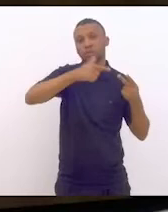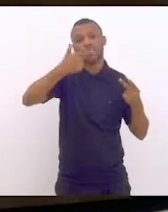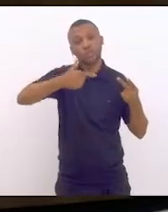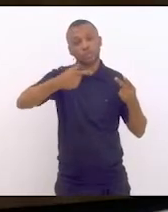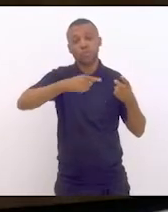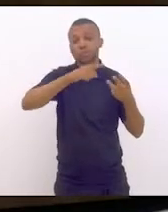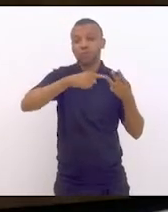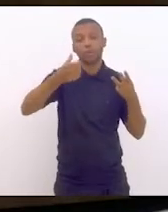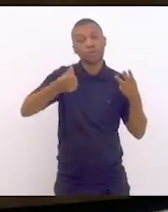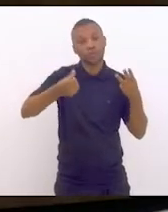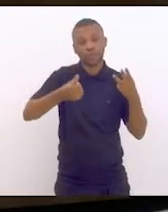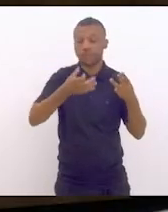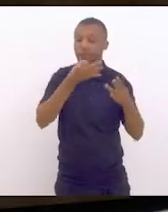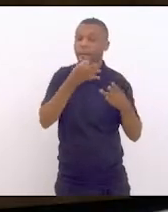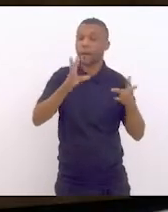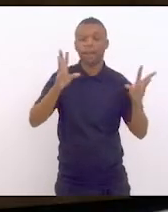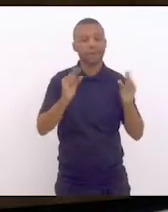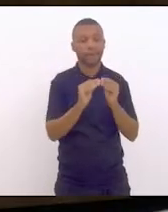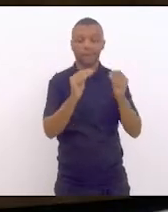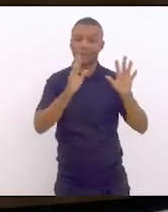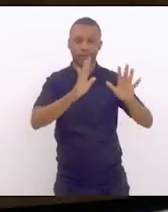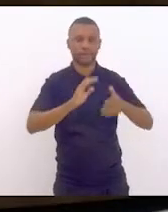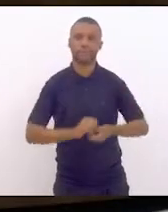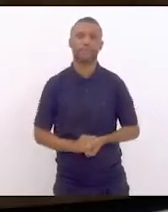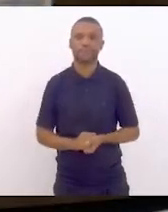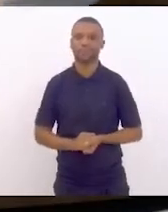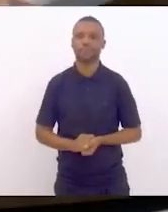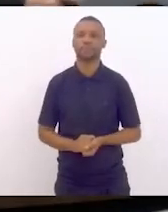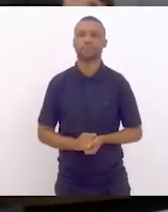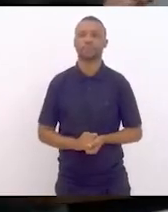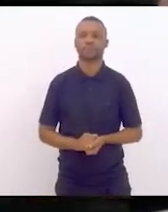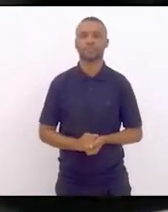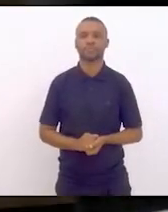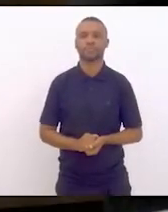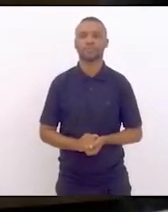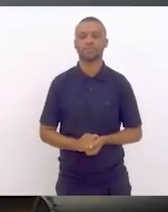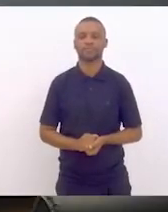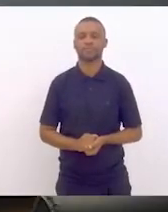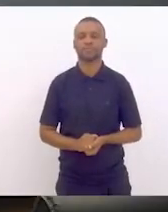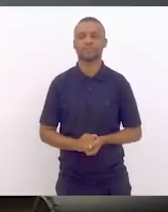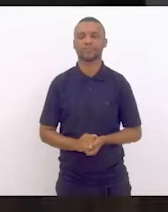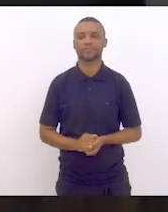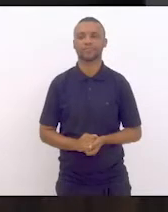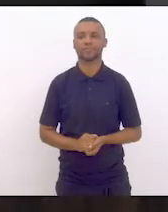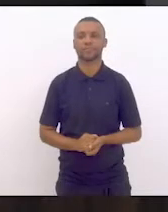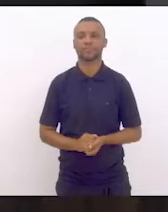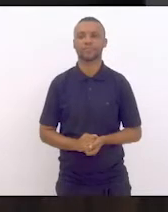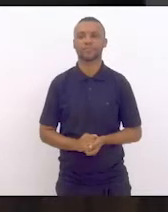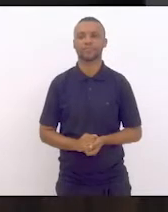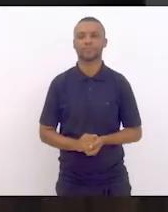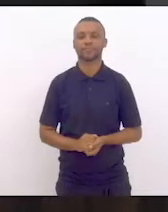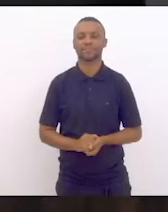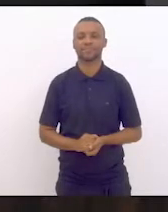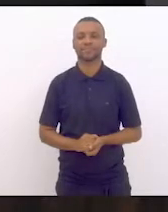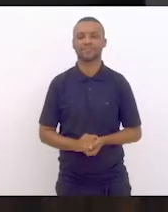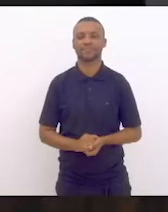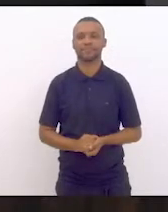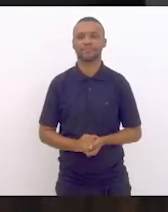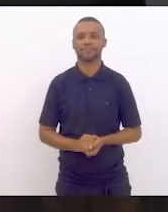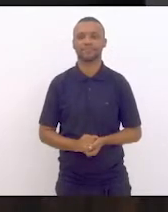e 6º. É o parecer, senhor presidente. Hoje, tem também a hoje. Hoje a minha pele já não tem